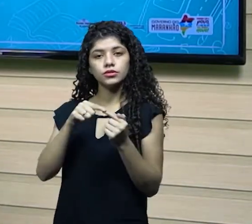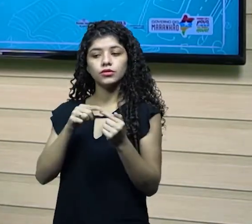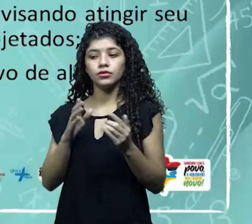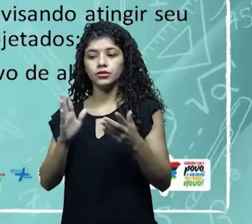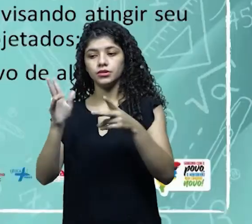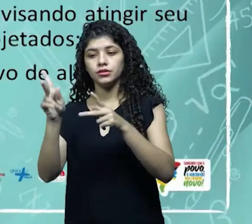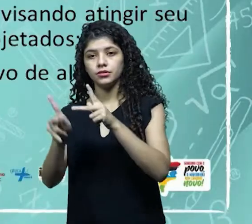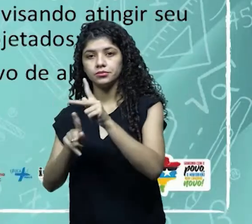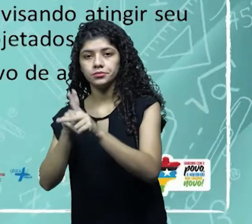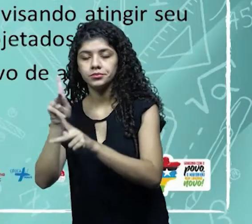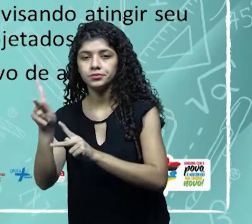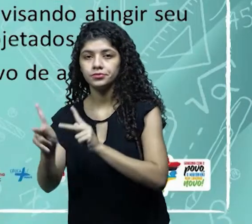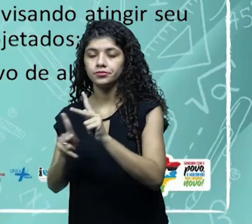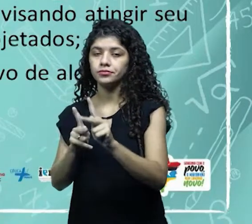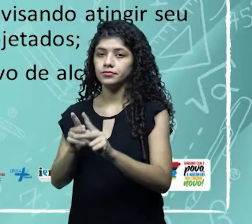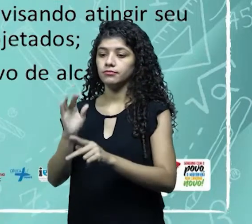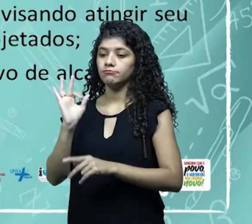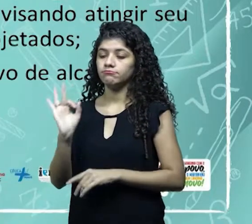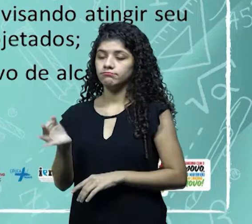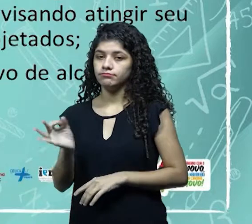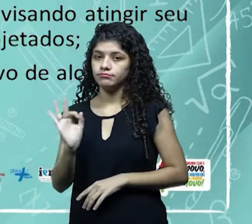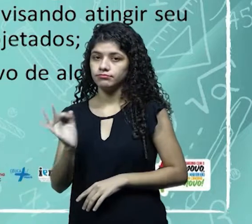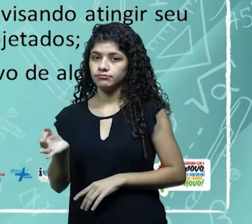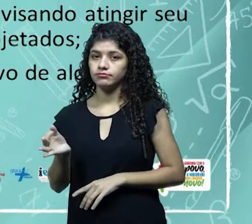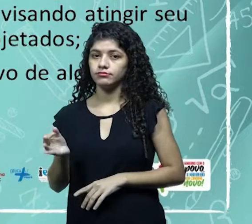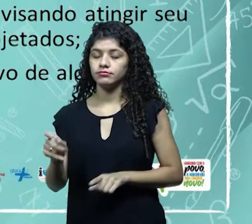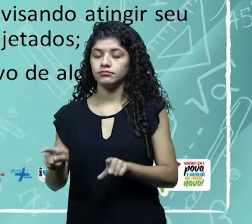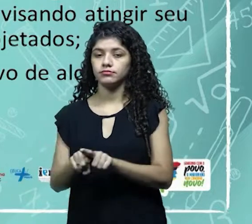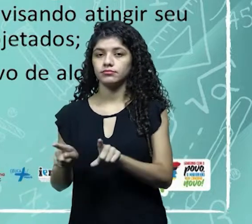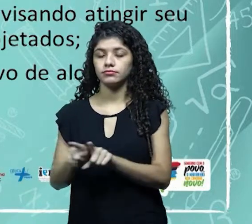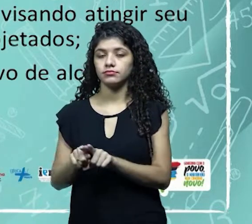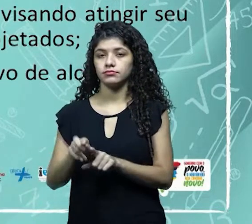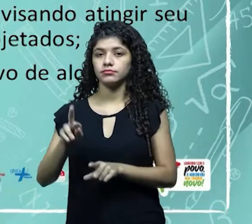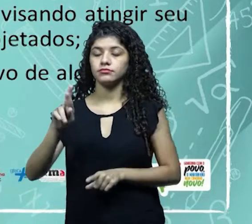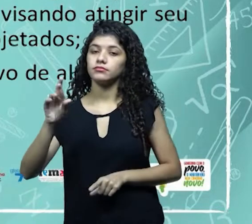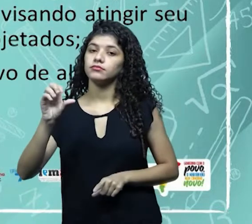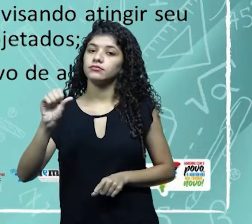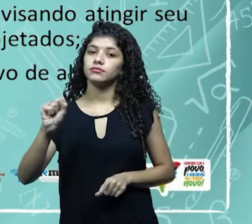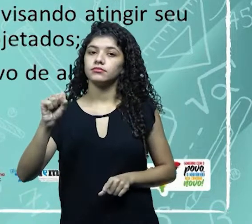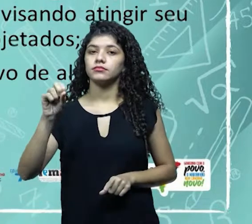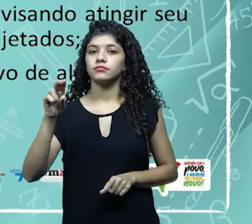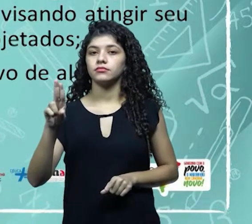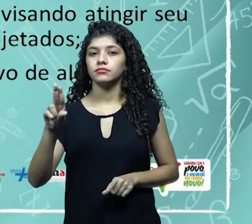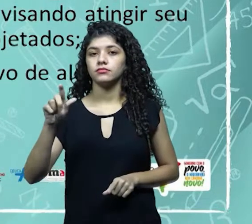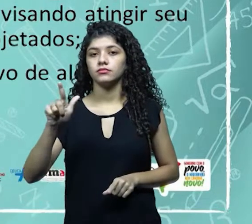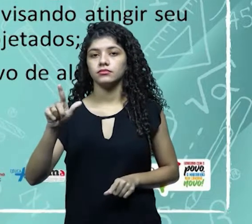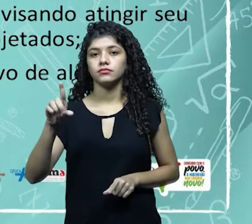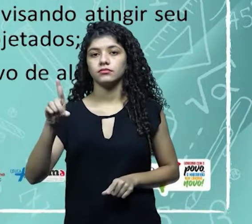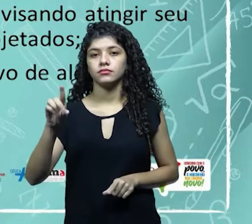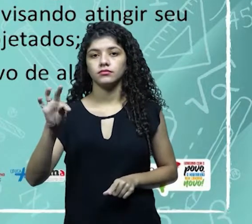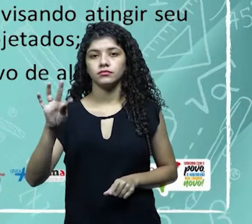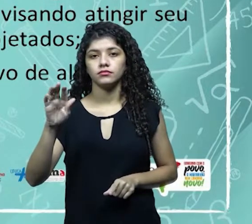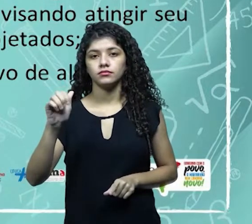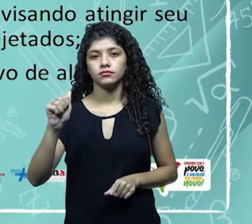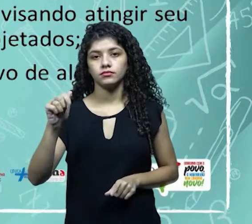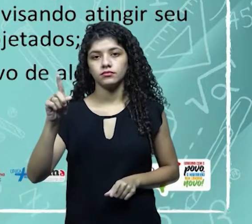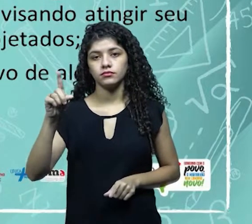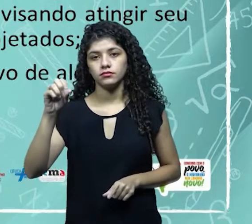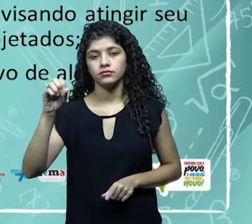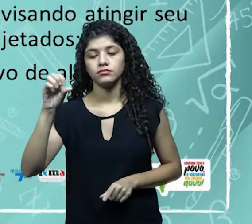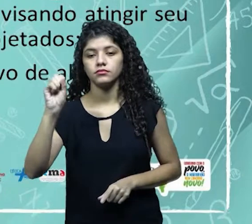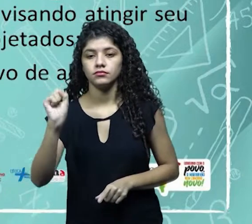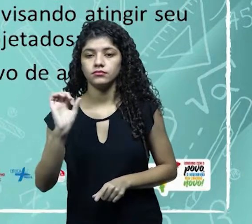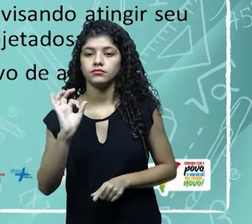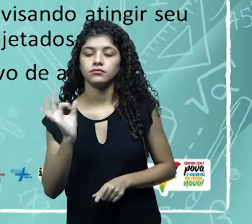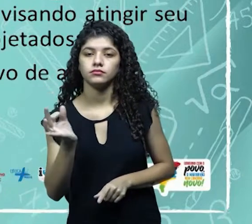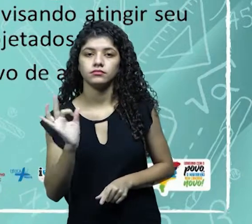isso é evento né então Visa o que atingir seu público-alvo com medidas concretas e resultados projetados